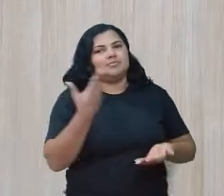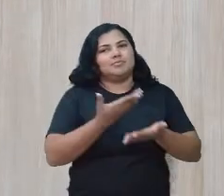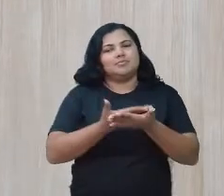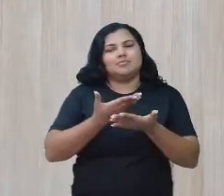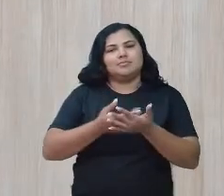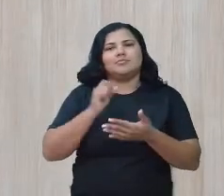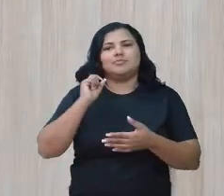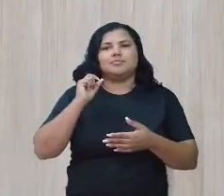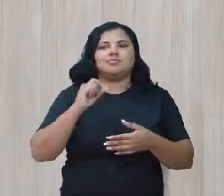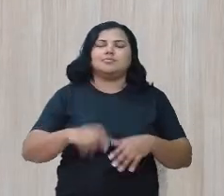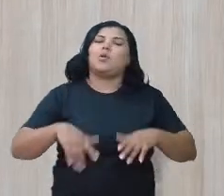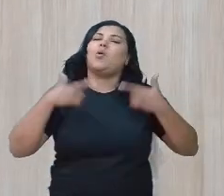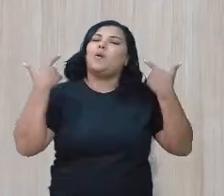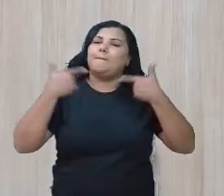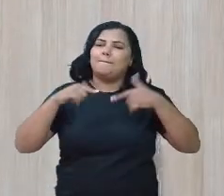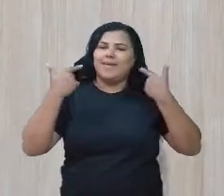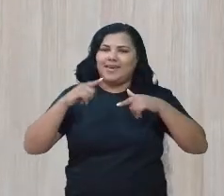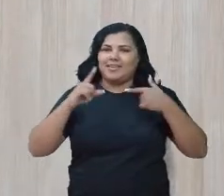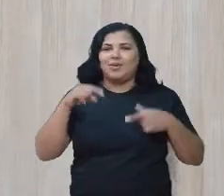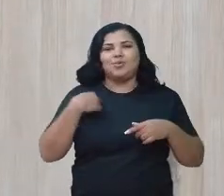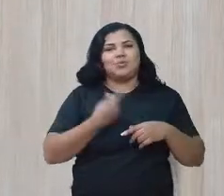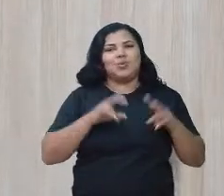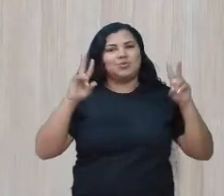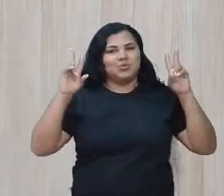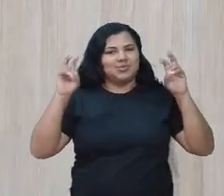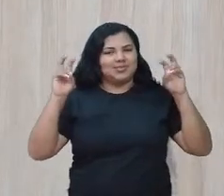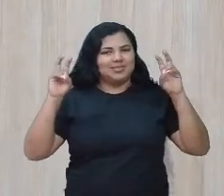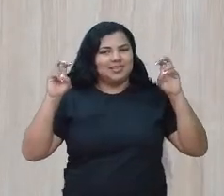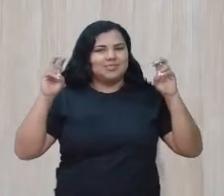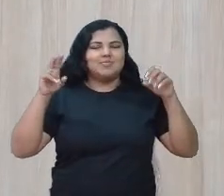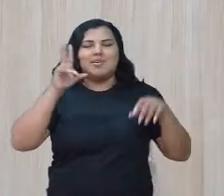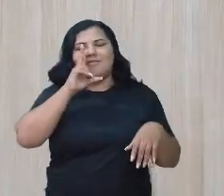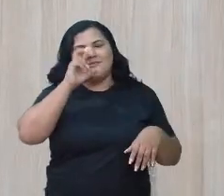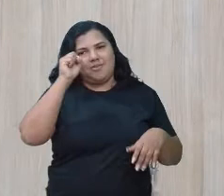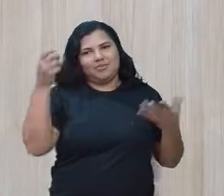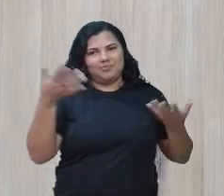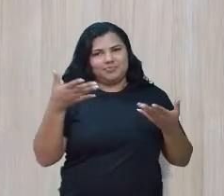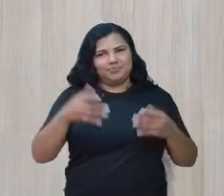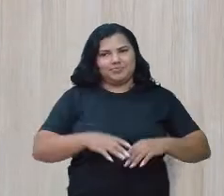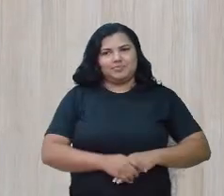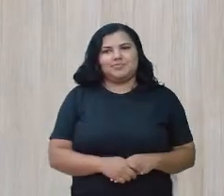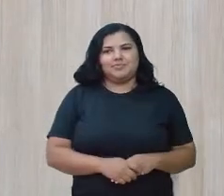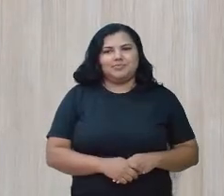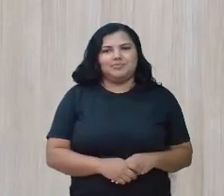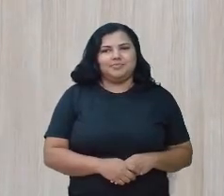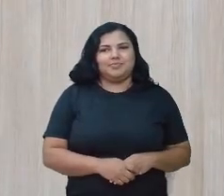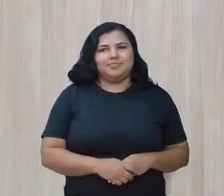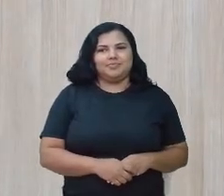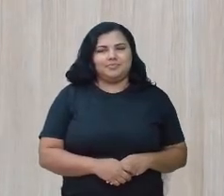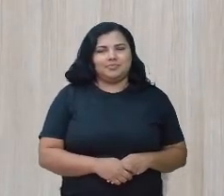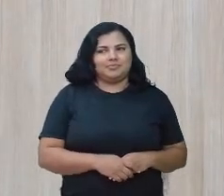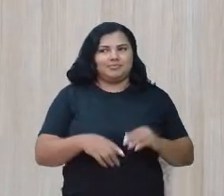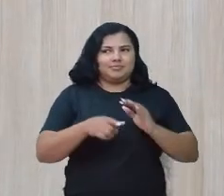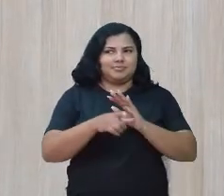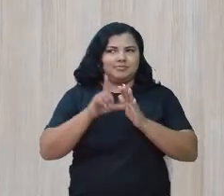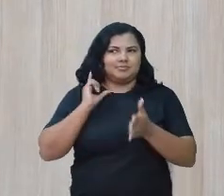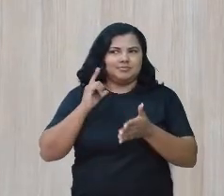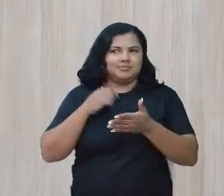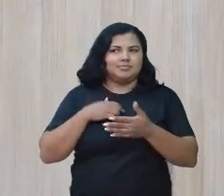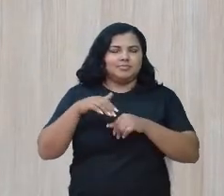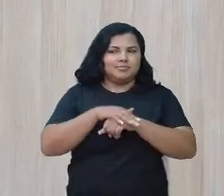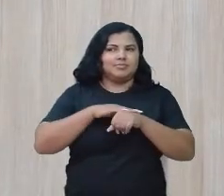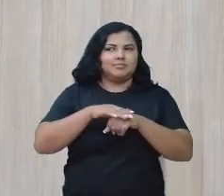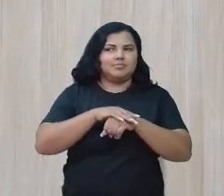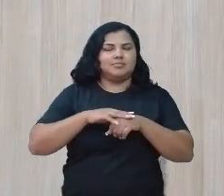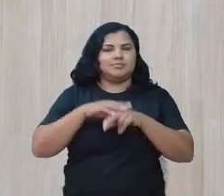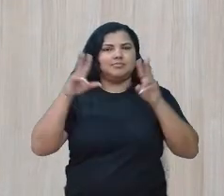com a comédia, é o nosso assunto mais forte de hoje. Então, aí antes da gente falar da comédia, eu